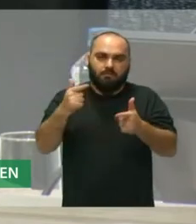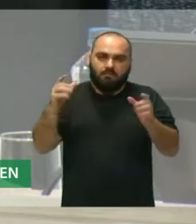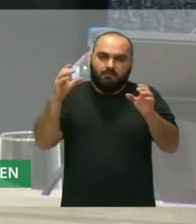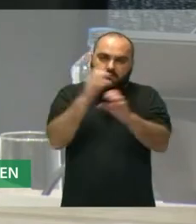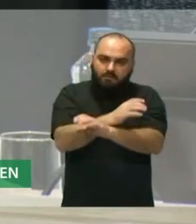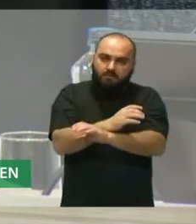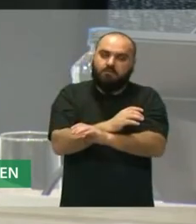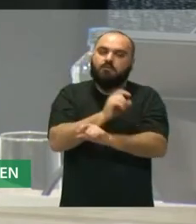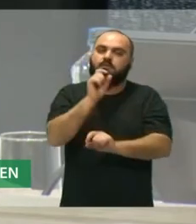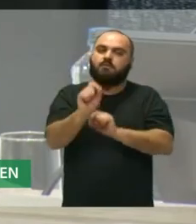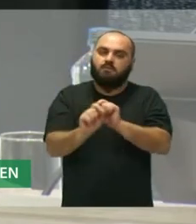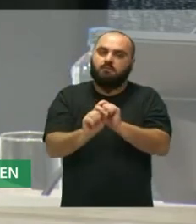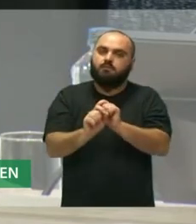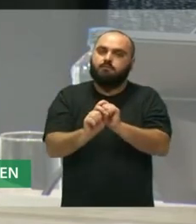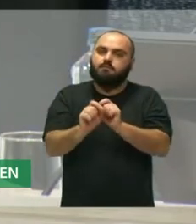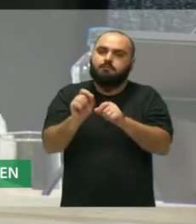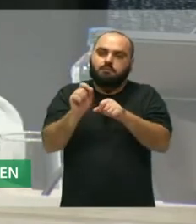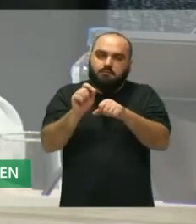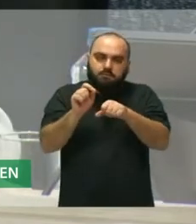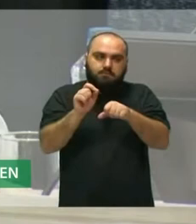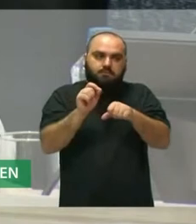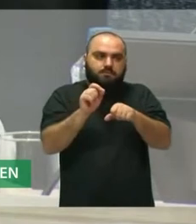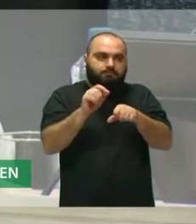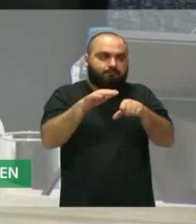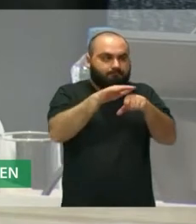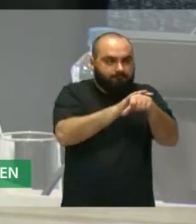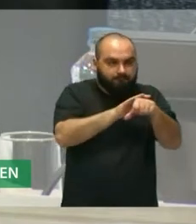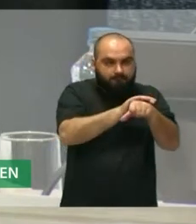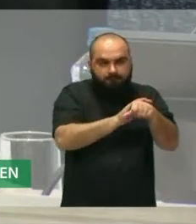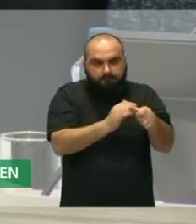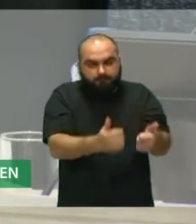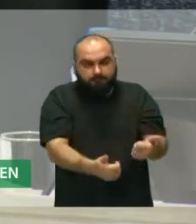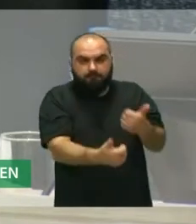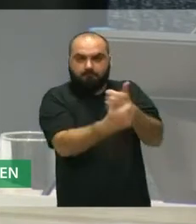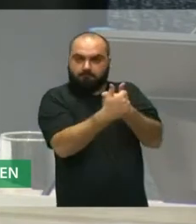de conversar mais